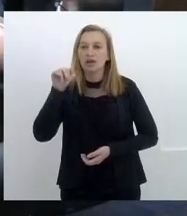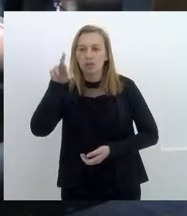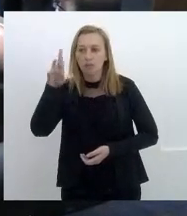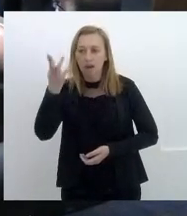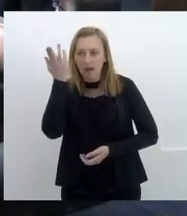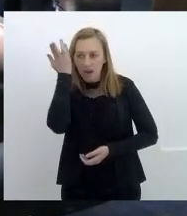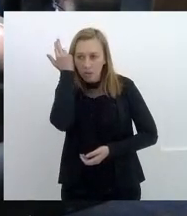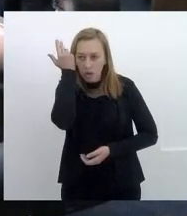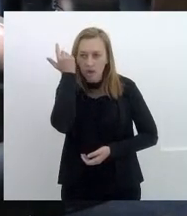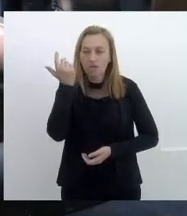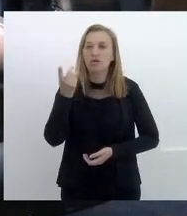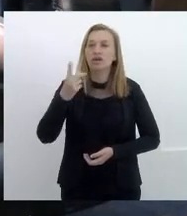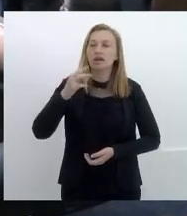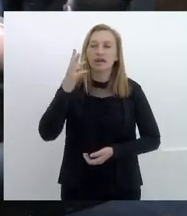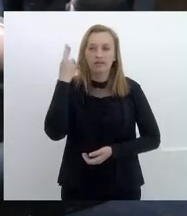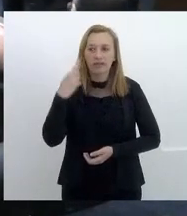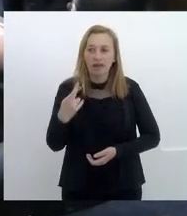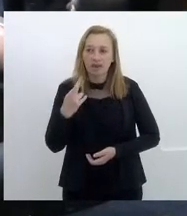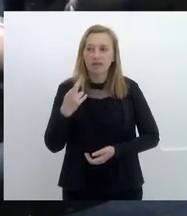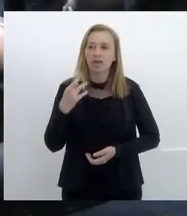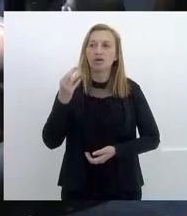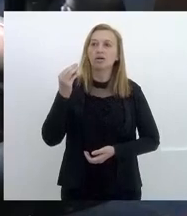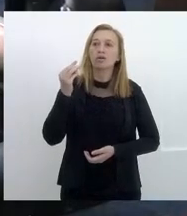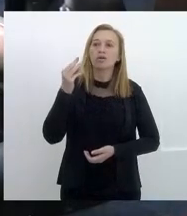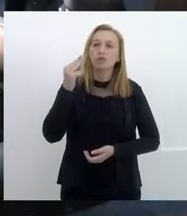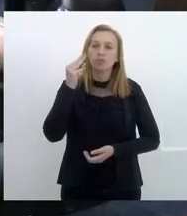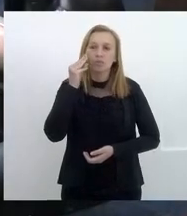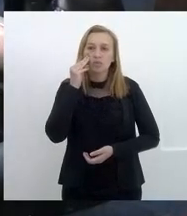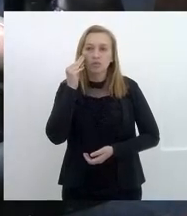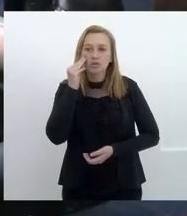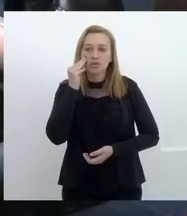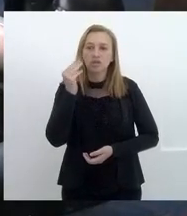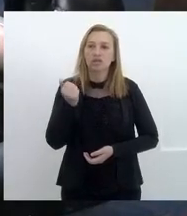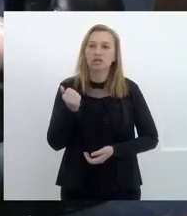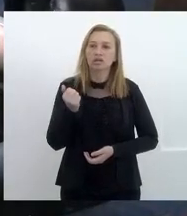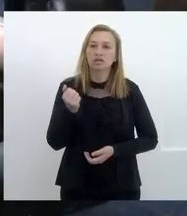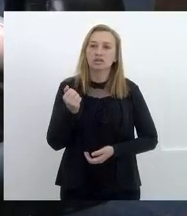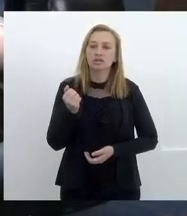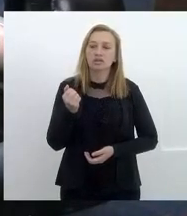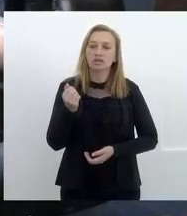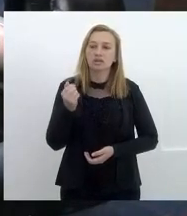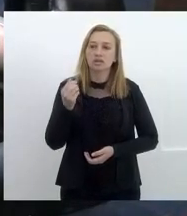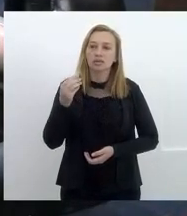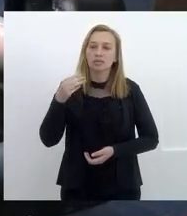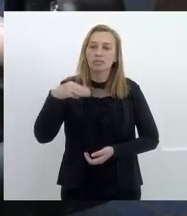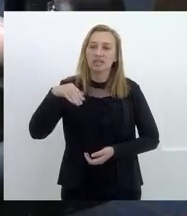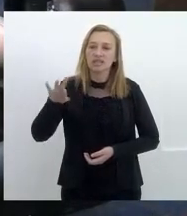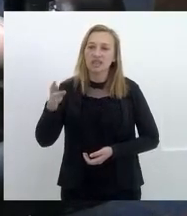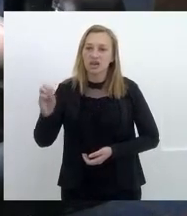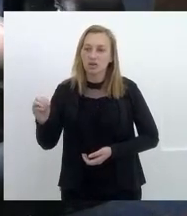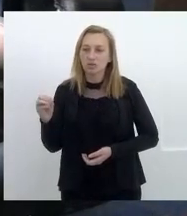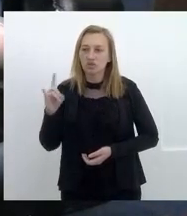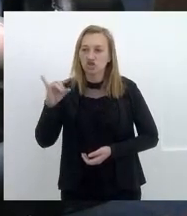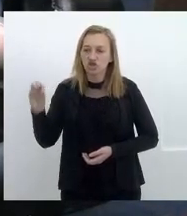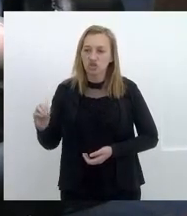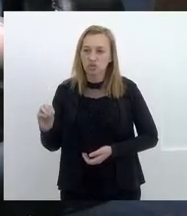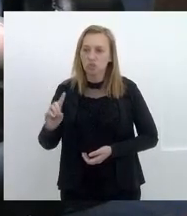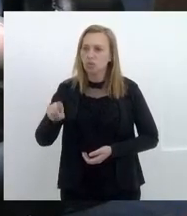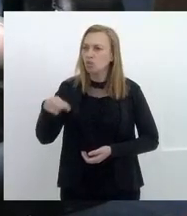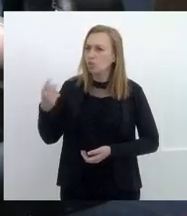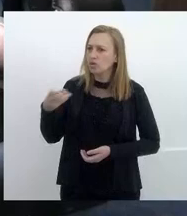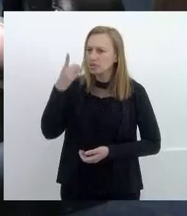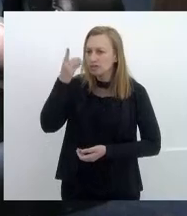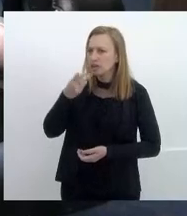Aliomar deputada Renata Souza Deputado da Mônica Francisco Deputado Marcelo Dino alguma